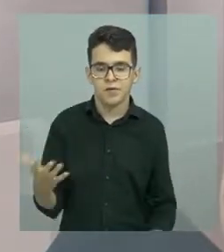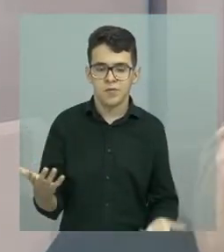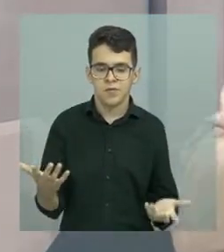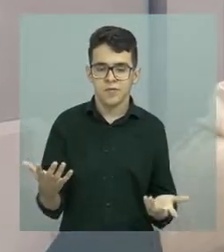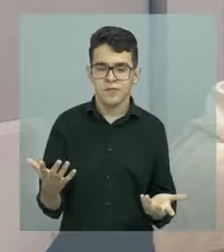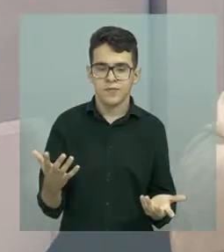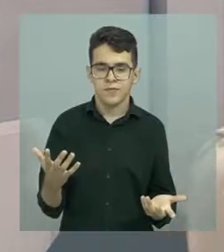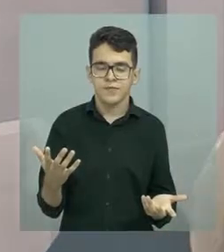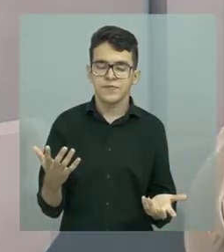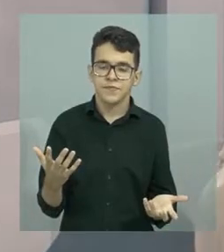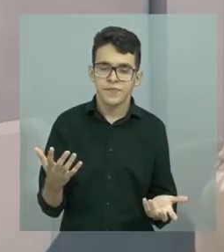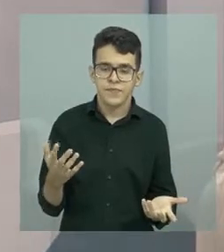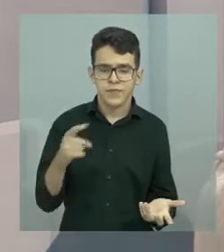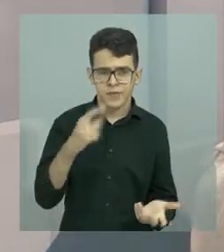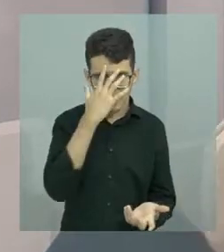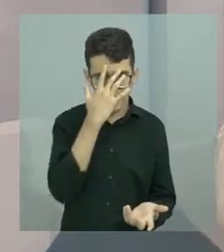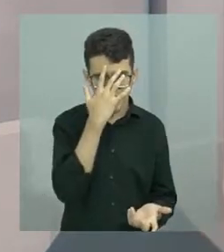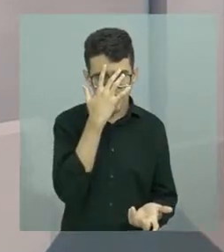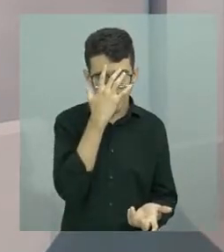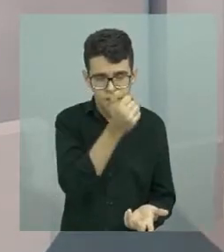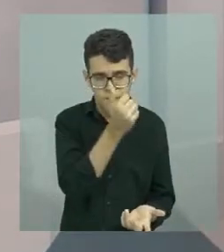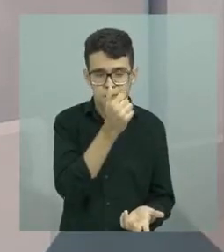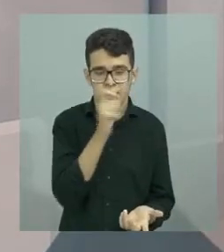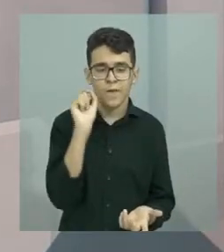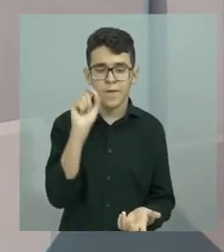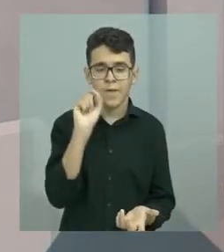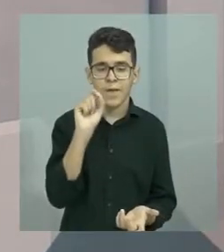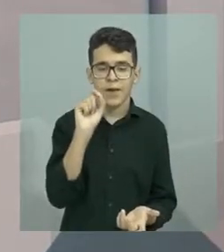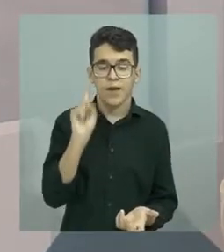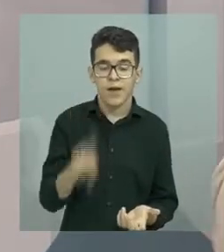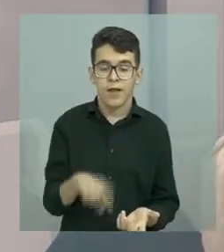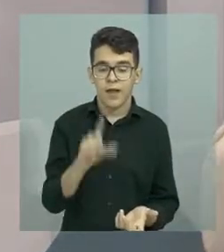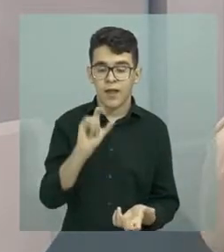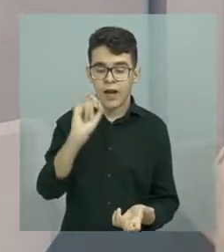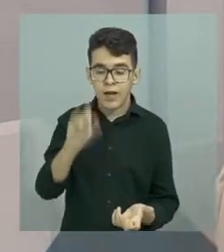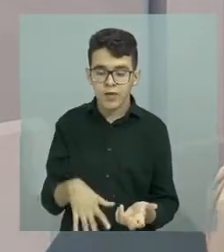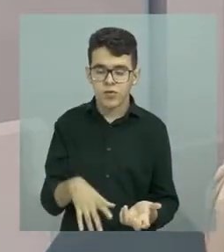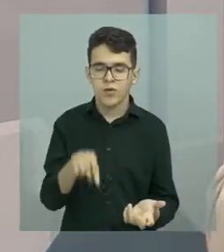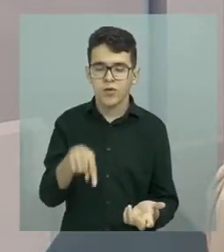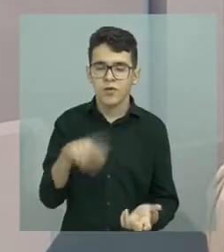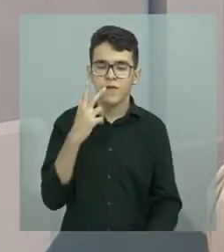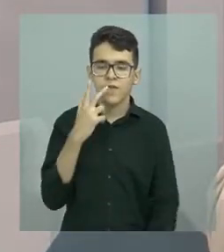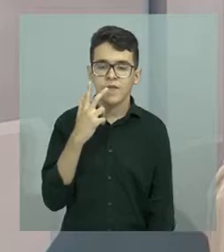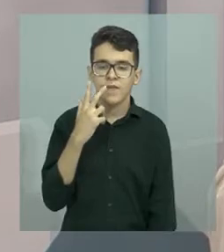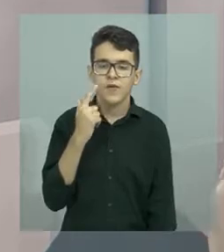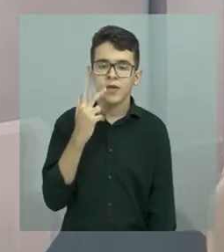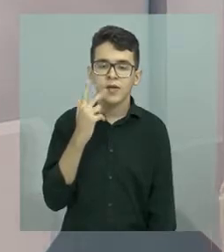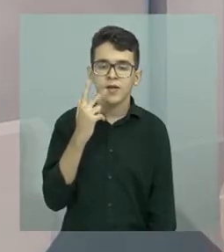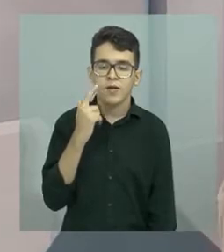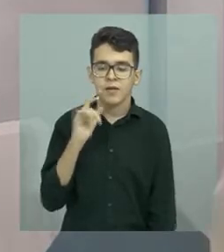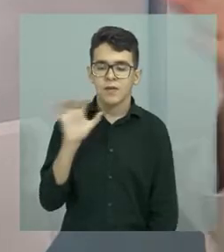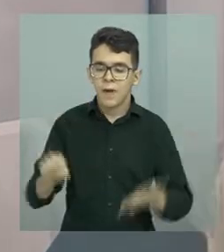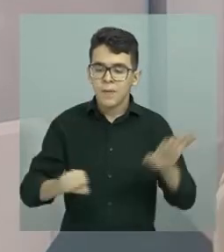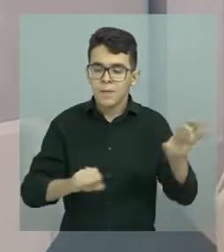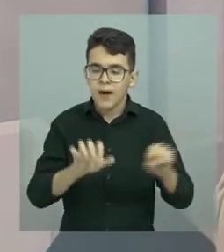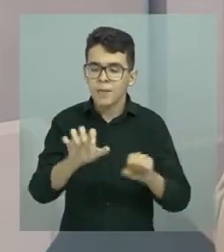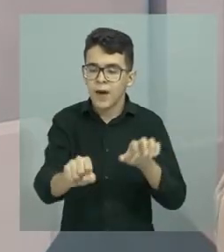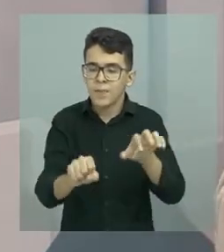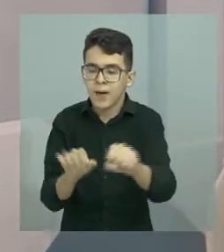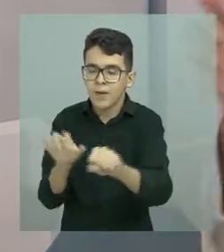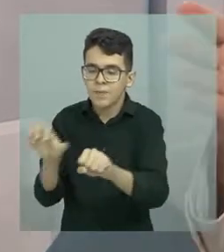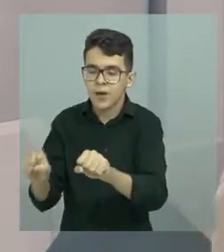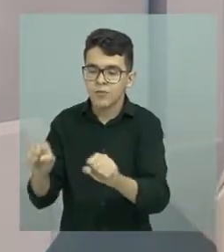nossos telespectadores também sabem, que hoje o lixo de Fortaleza vai para Caucaia. Você imagina no dia que Caucaia